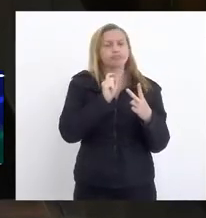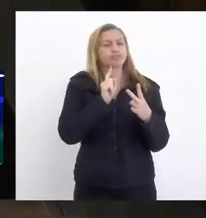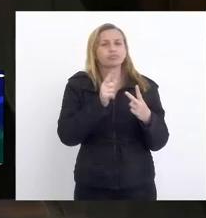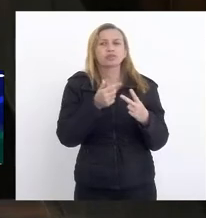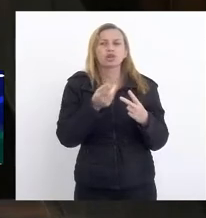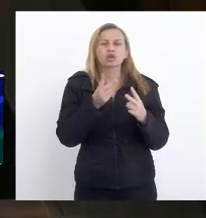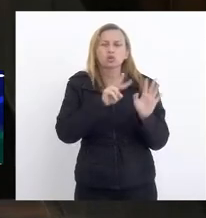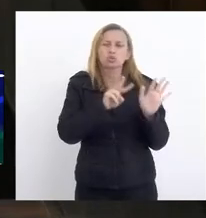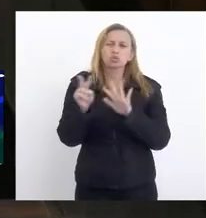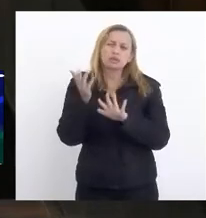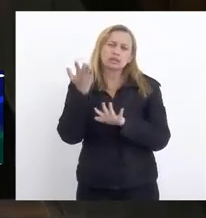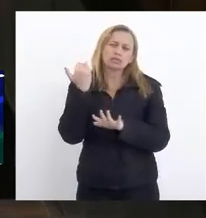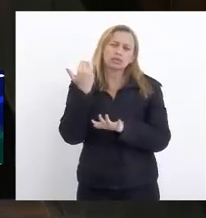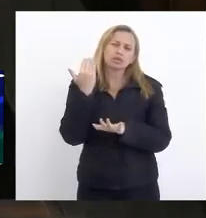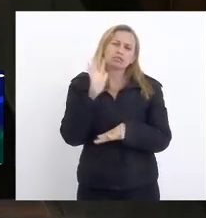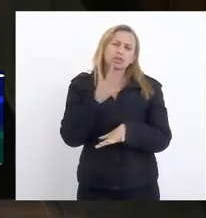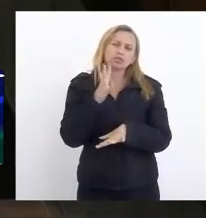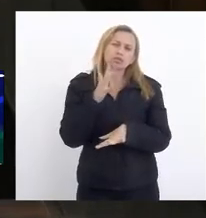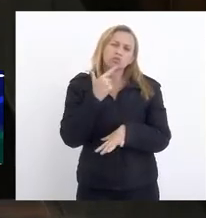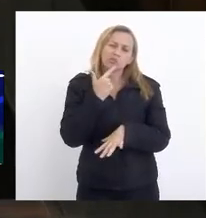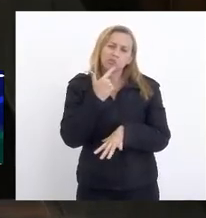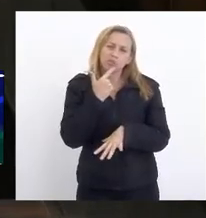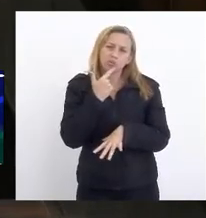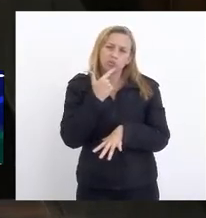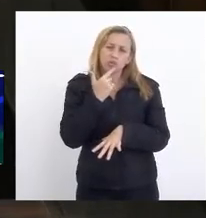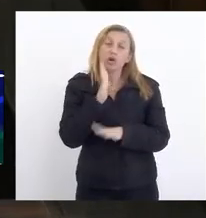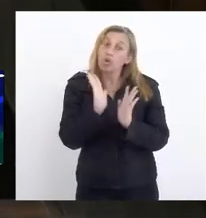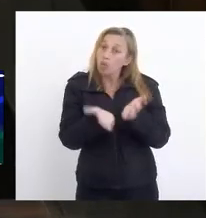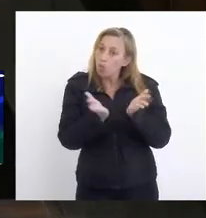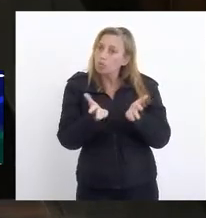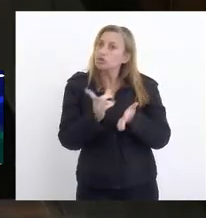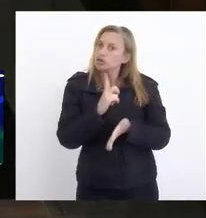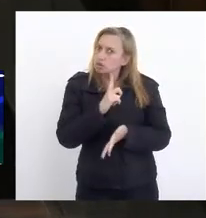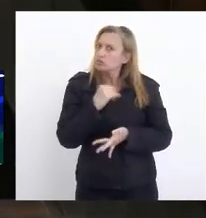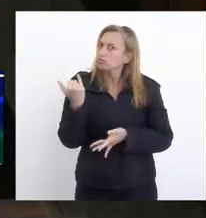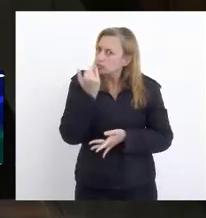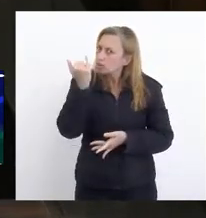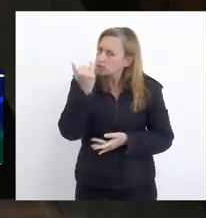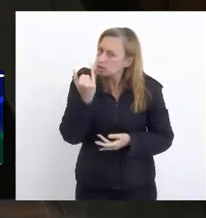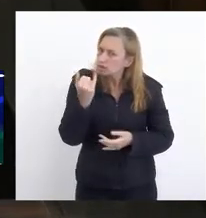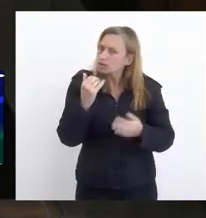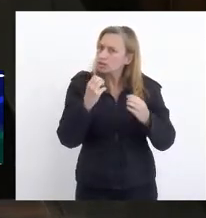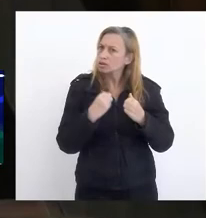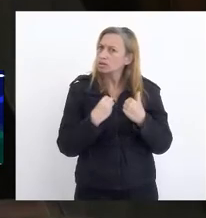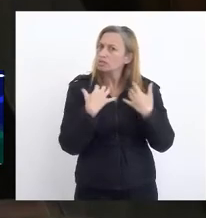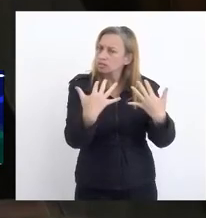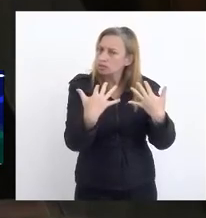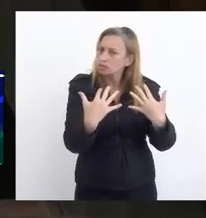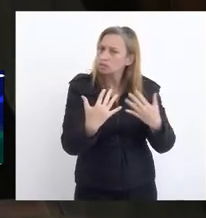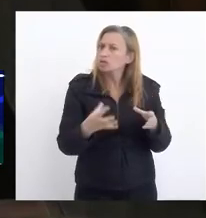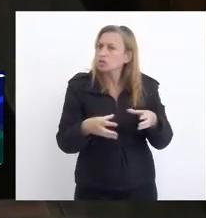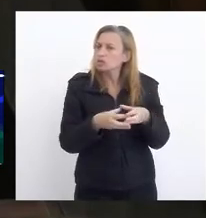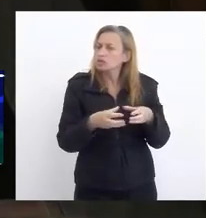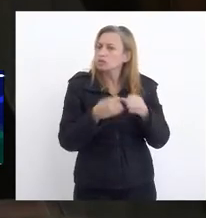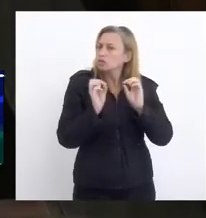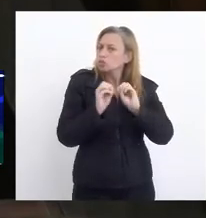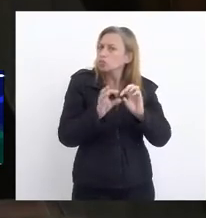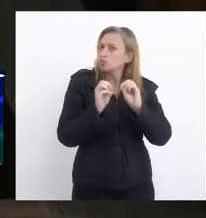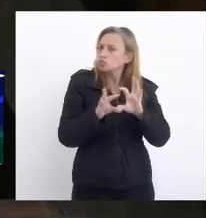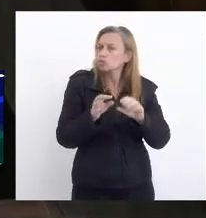duas semanas aproximadamente, mas hoje teve uma importante audiência da Comissão de